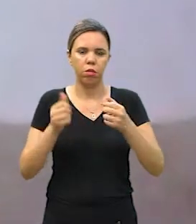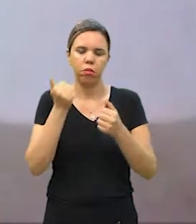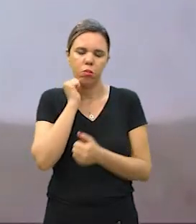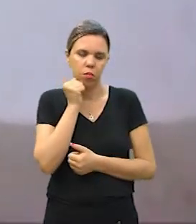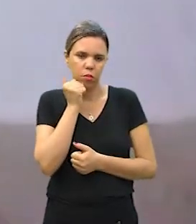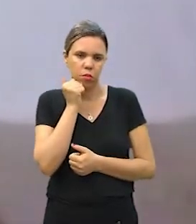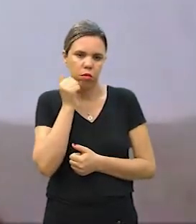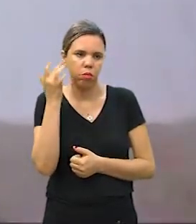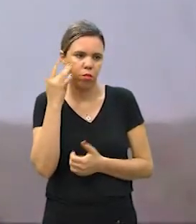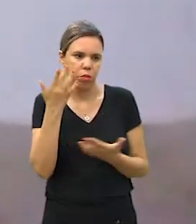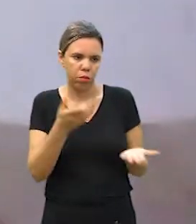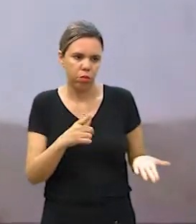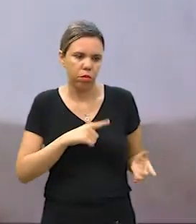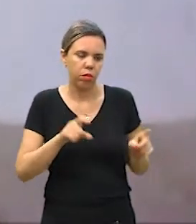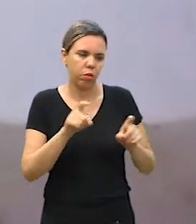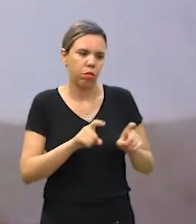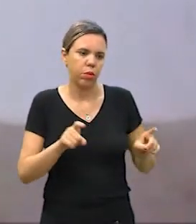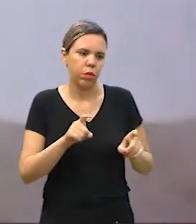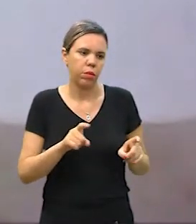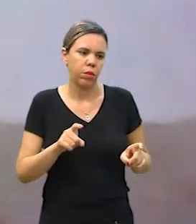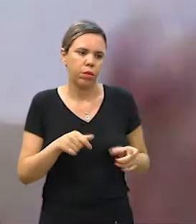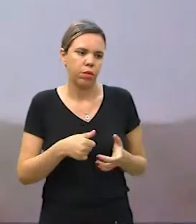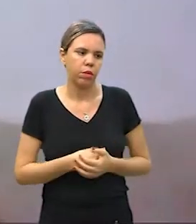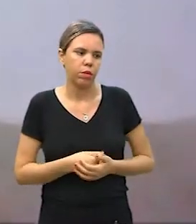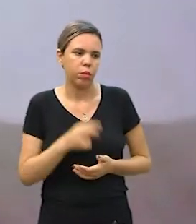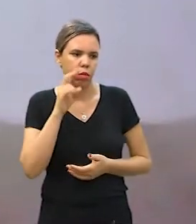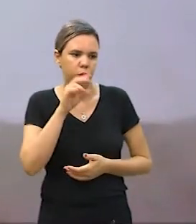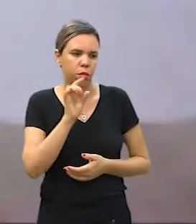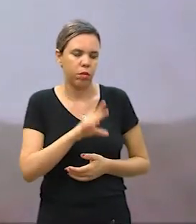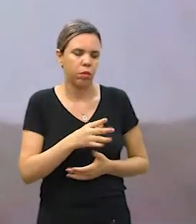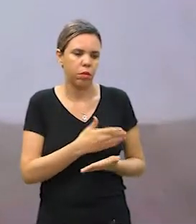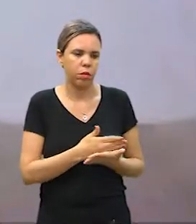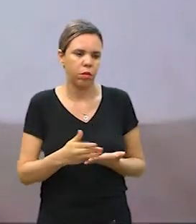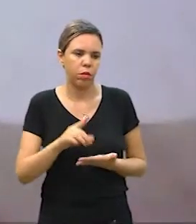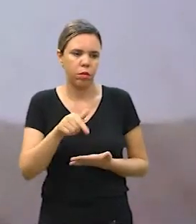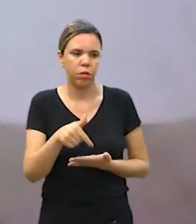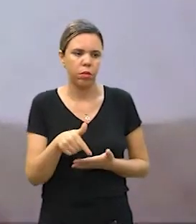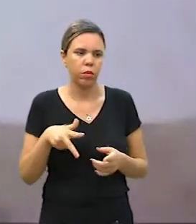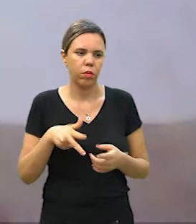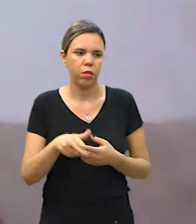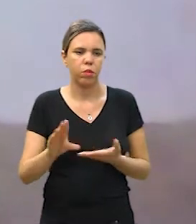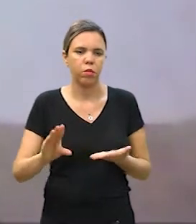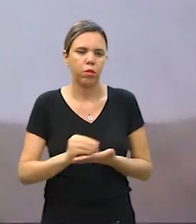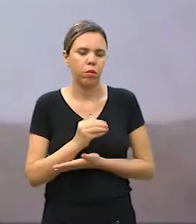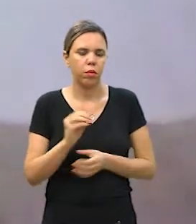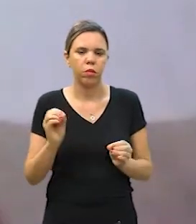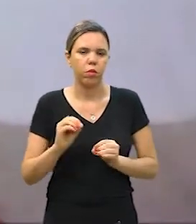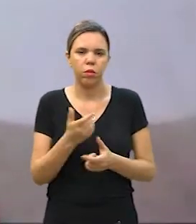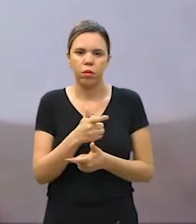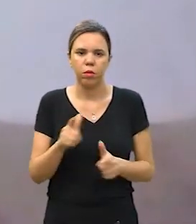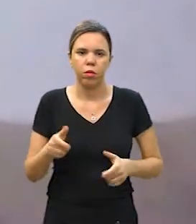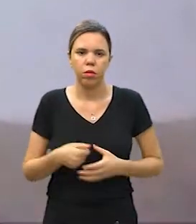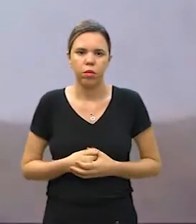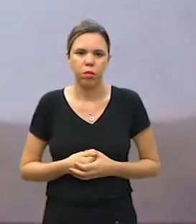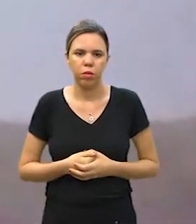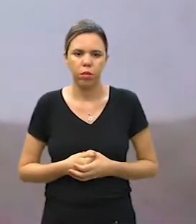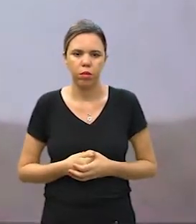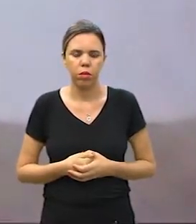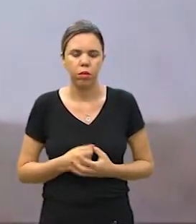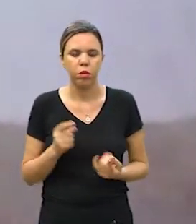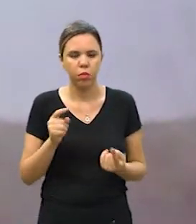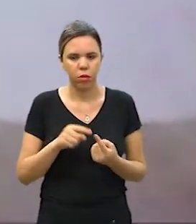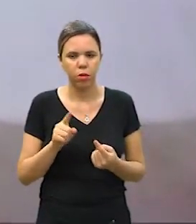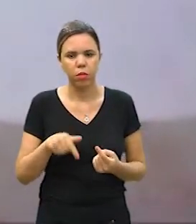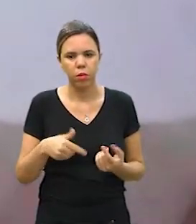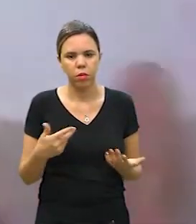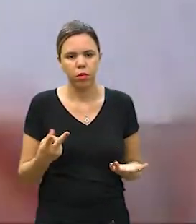de ciências, aquele laboratório de informática, mas aquilo ali foi só um início, depois foi cortado, ou às vezes nunca existiu. Então, o